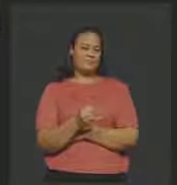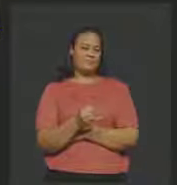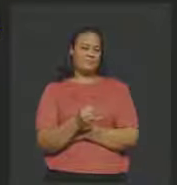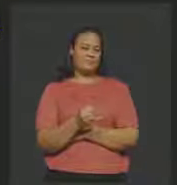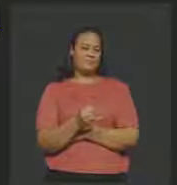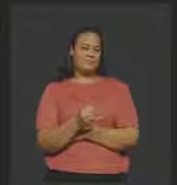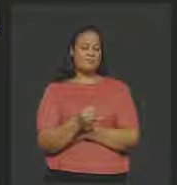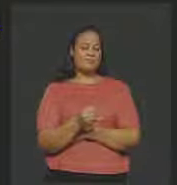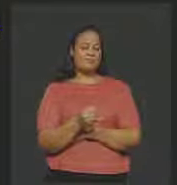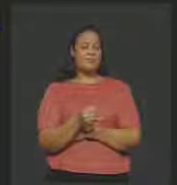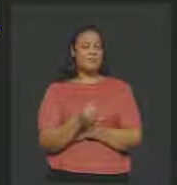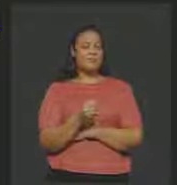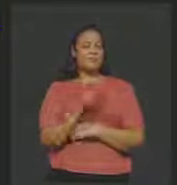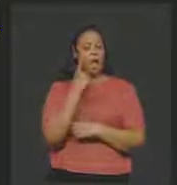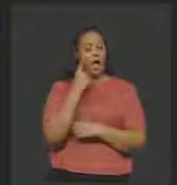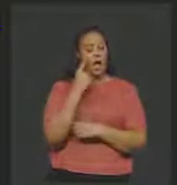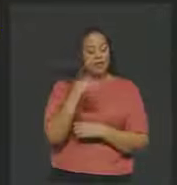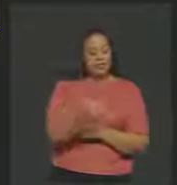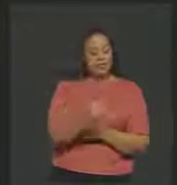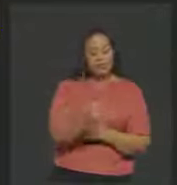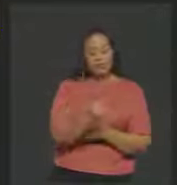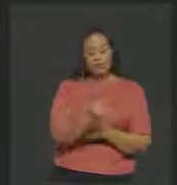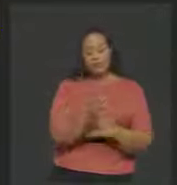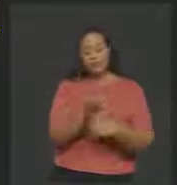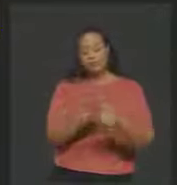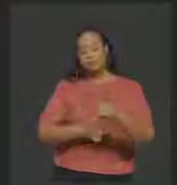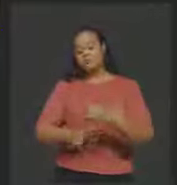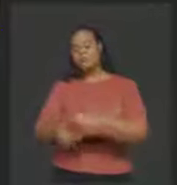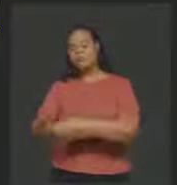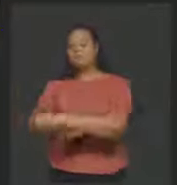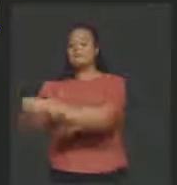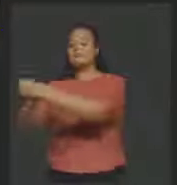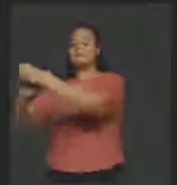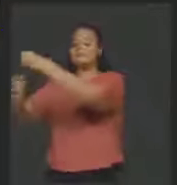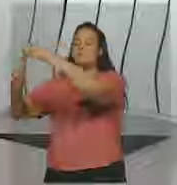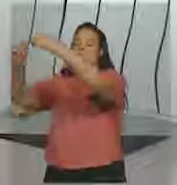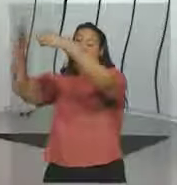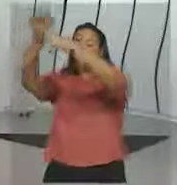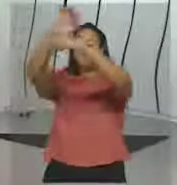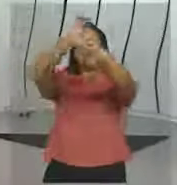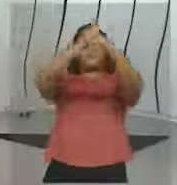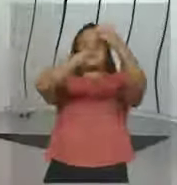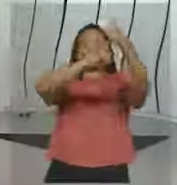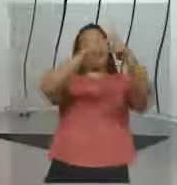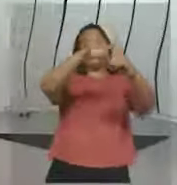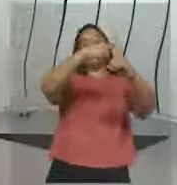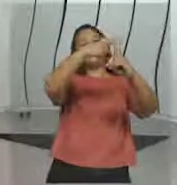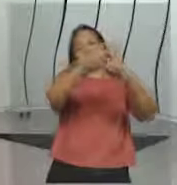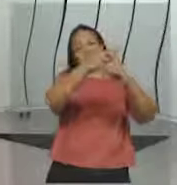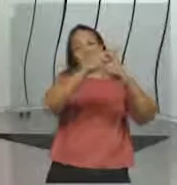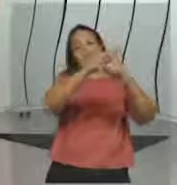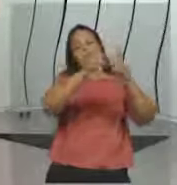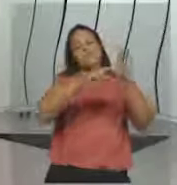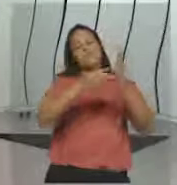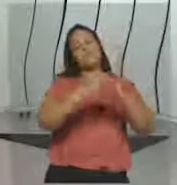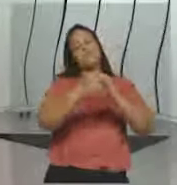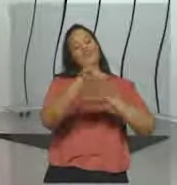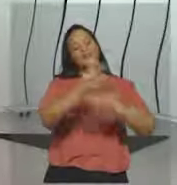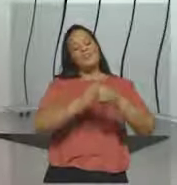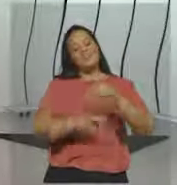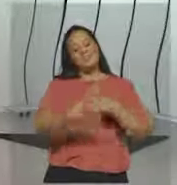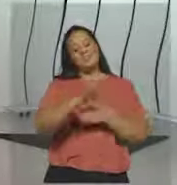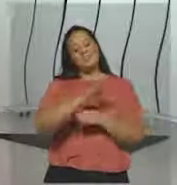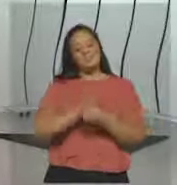positivo. Vai de onde tem menos cargas negativas para onde tem mais cargas negativas. Esse é o sentido dos elétrons. Agora, olha só o